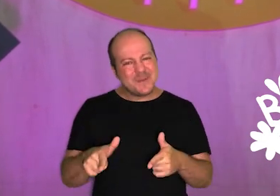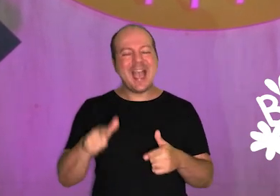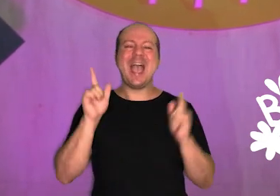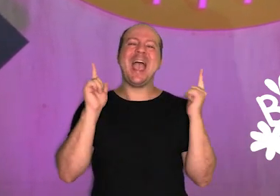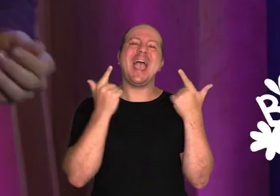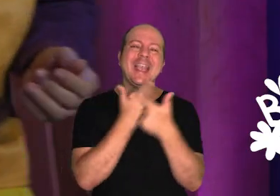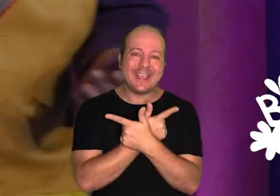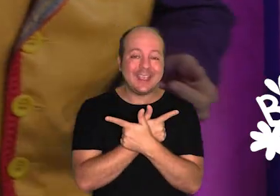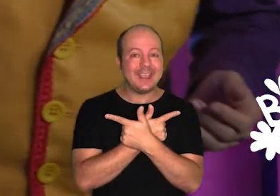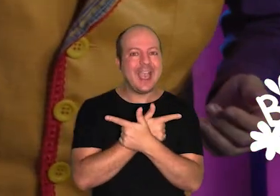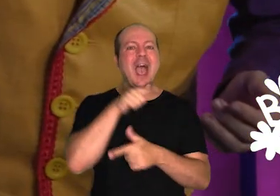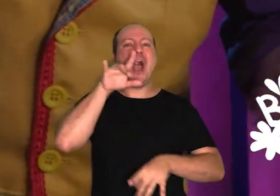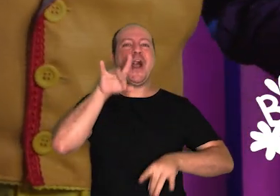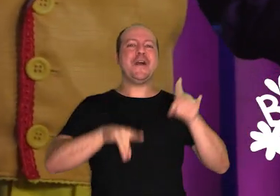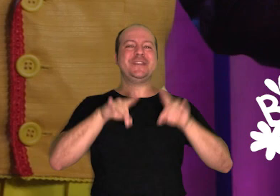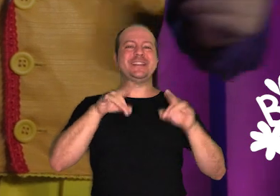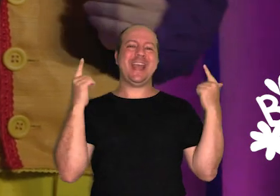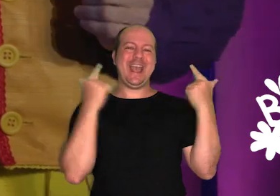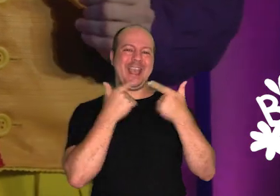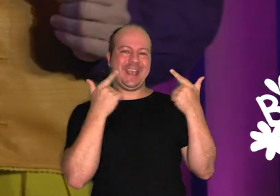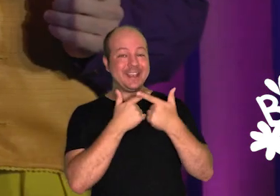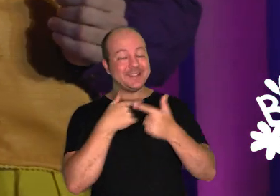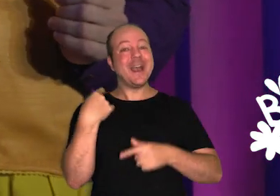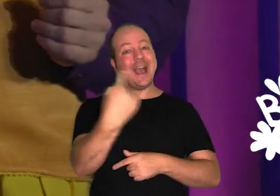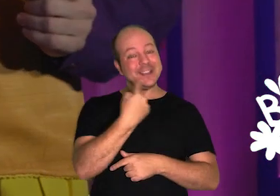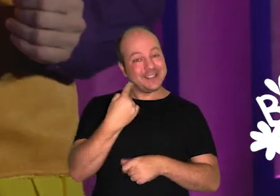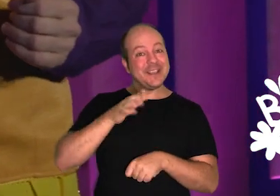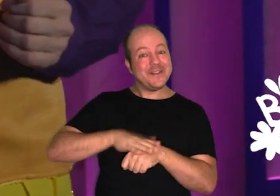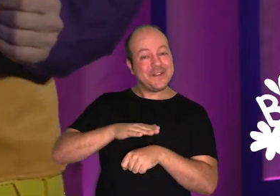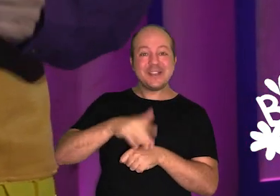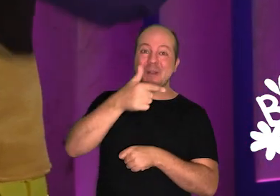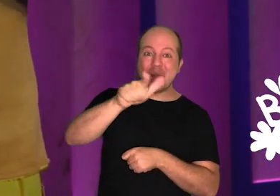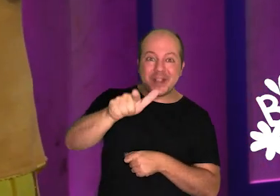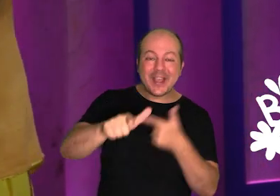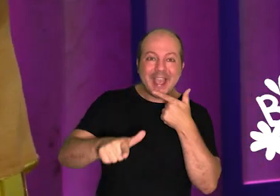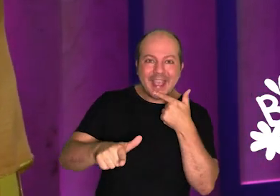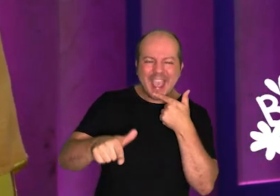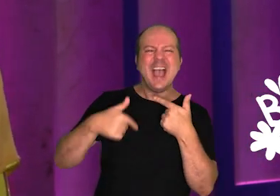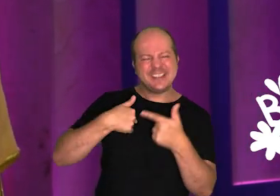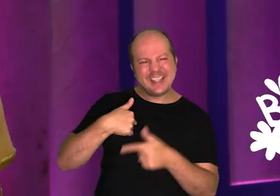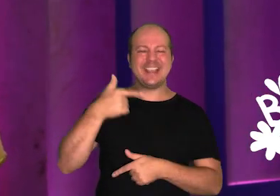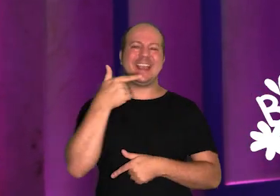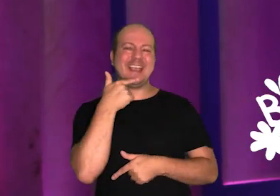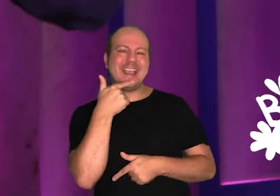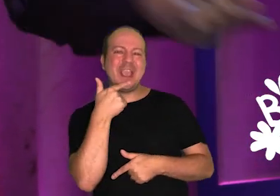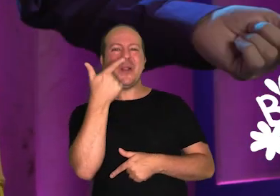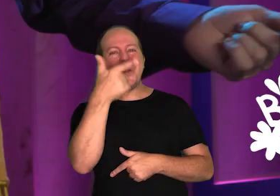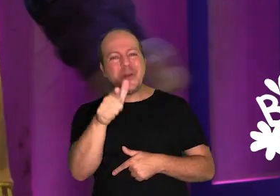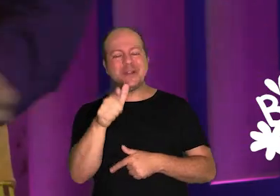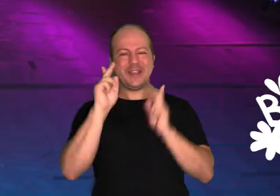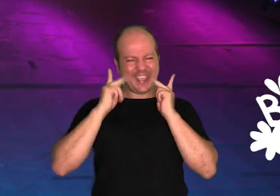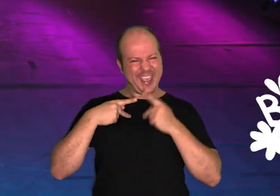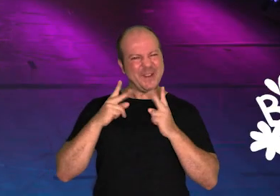rir. Na oficina do riso, a gente faz o outro rir e a gente ri com o outro e com a